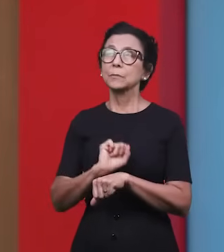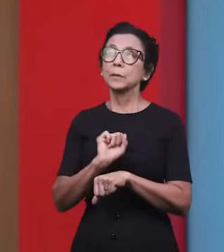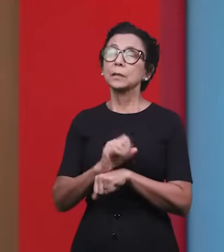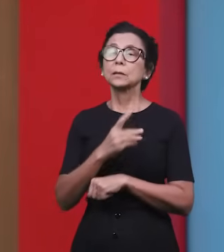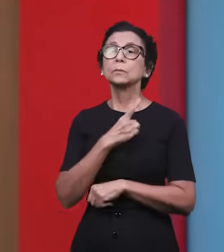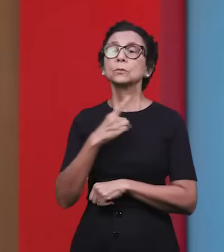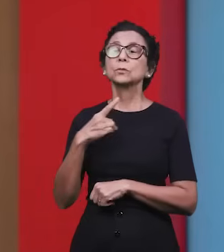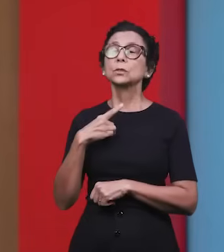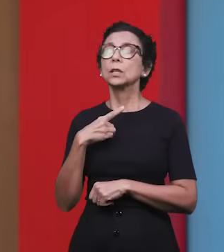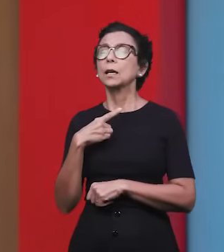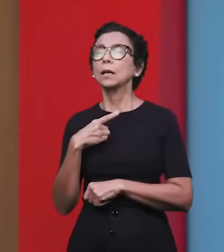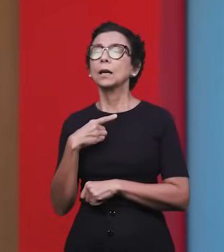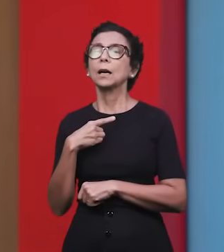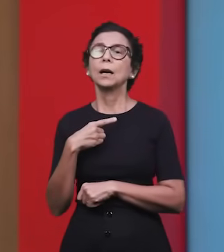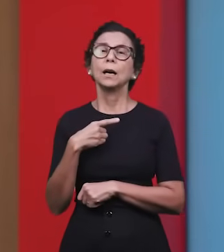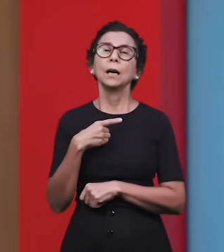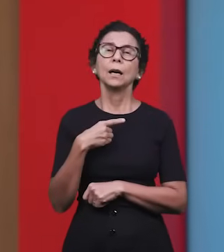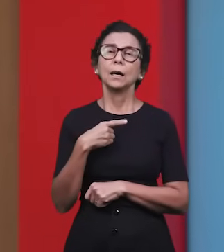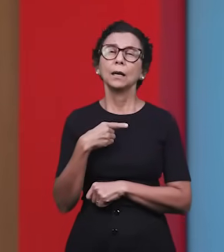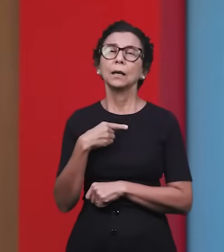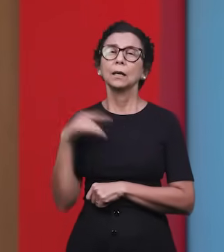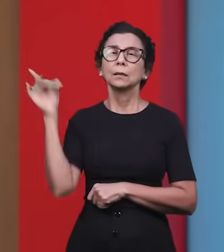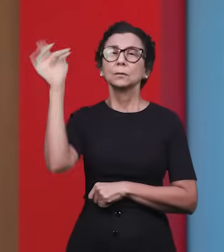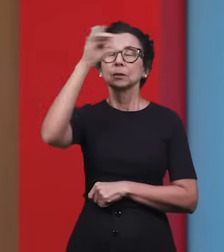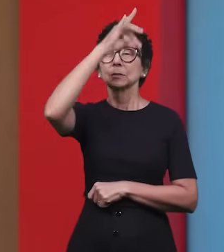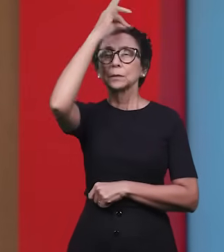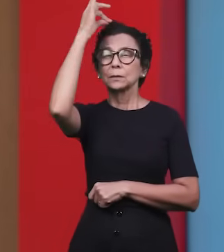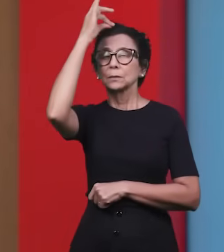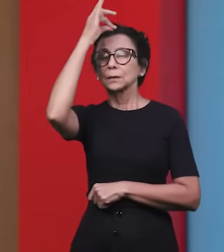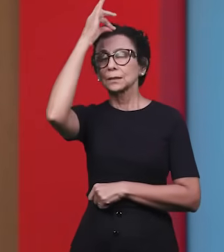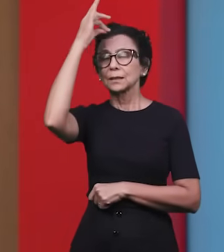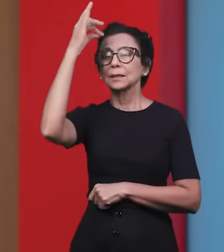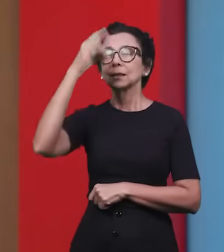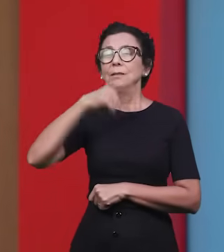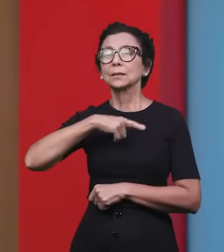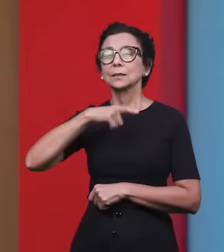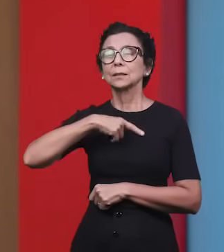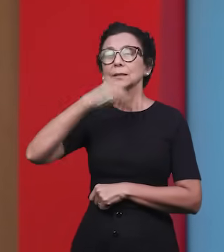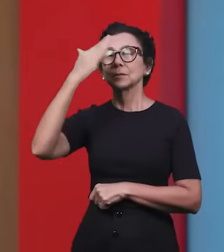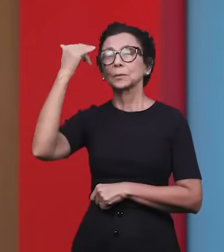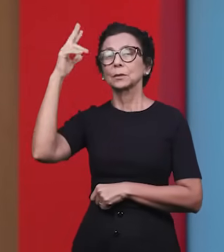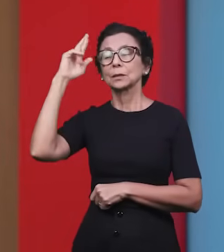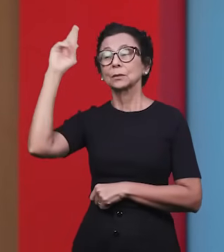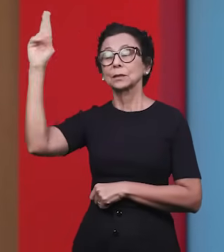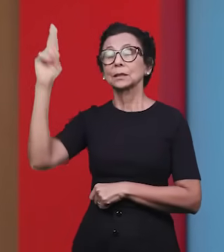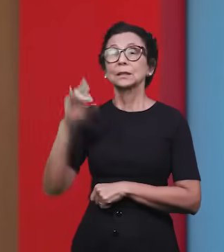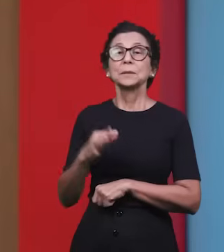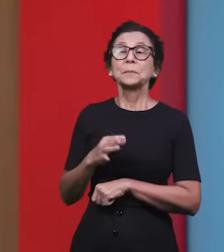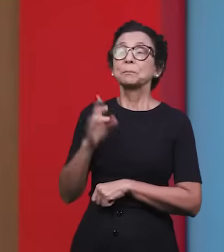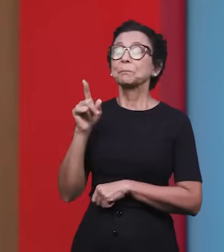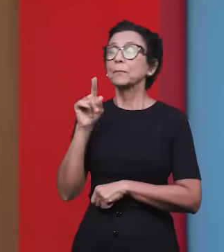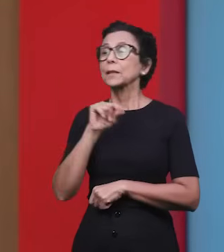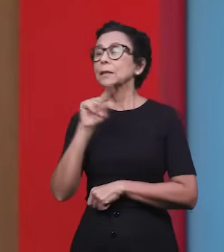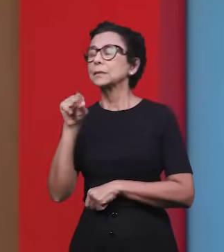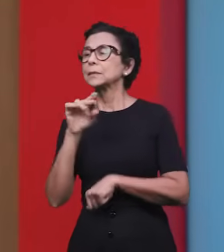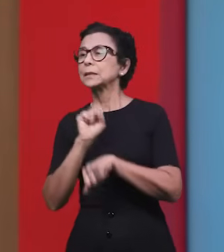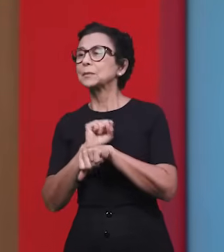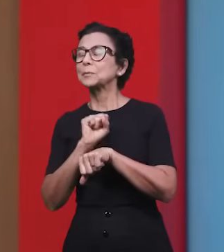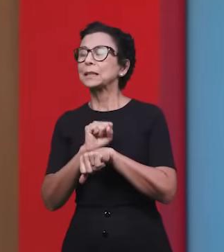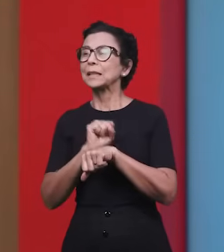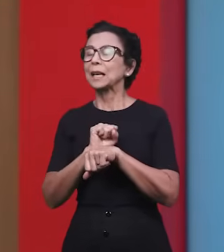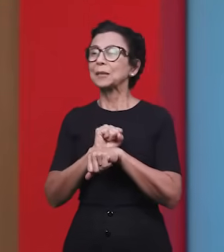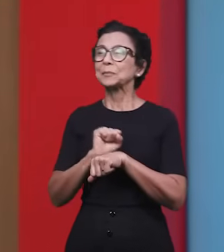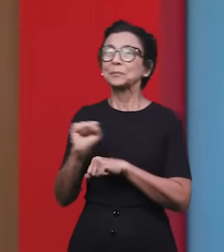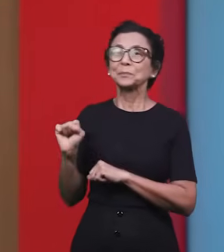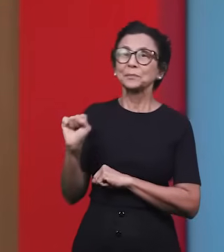determinado diácono que tem o Espírito Santo, que tem a sabedoria do Senhor, ela fica esperando a pessoa olhar